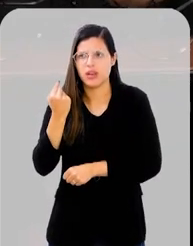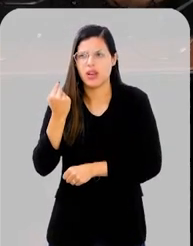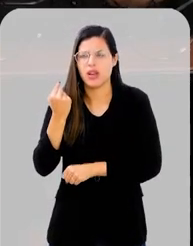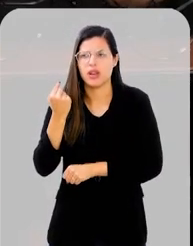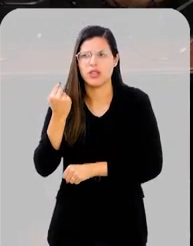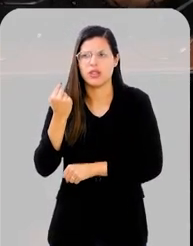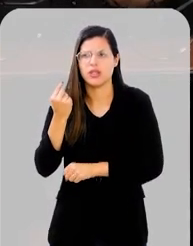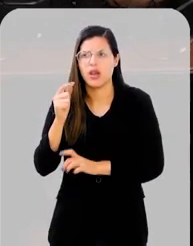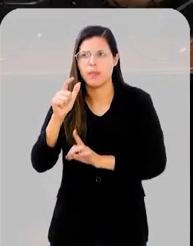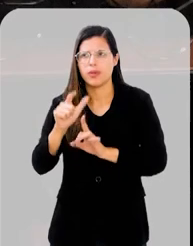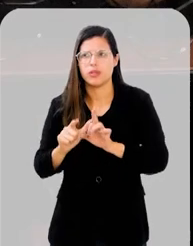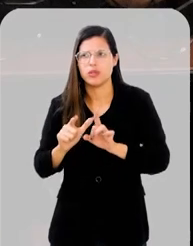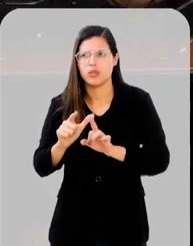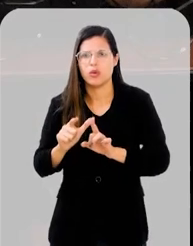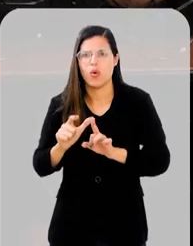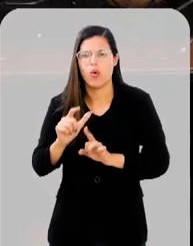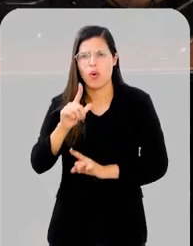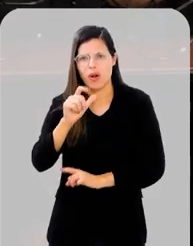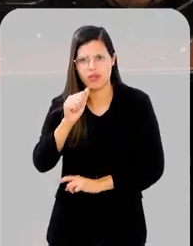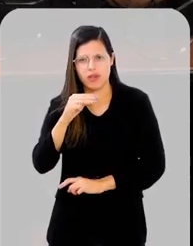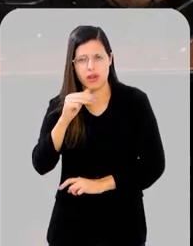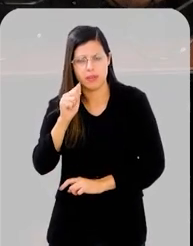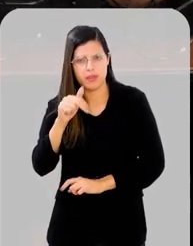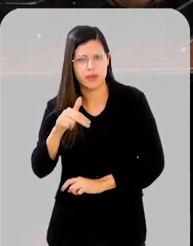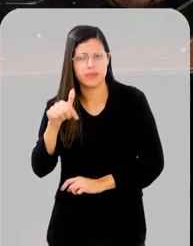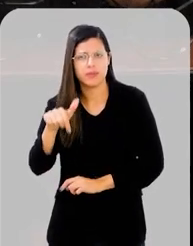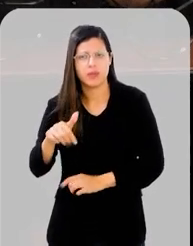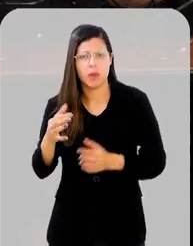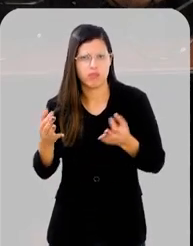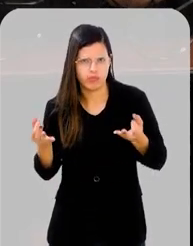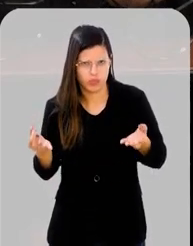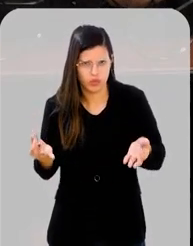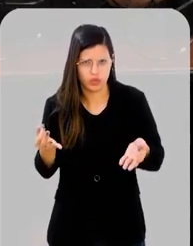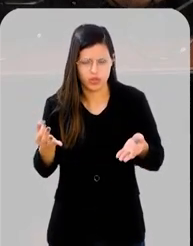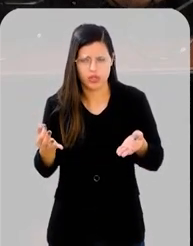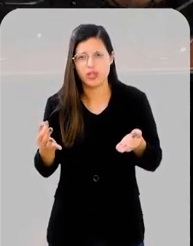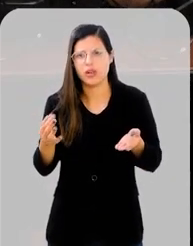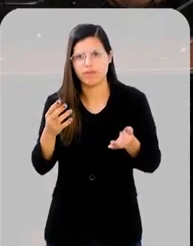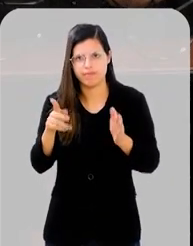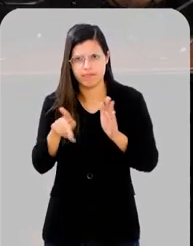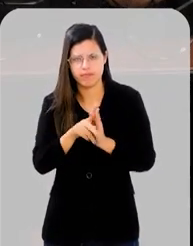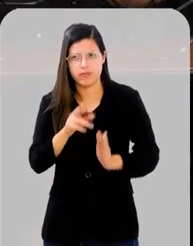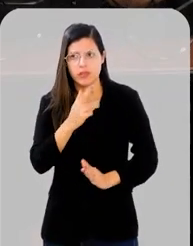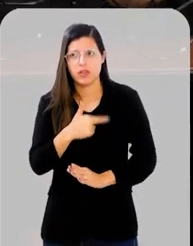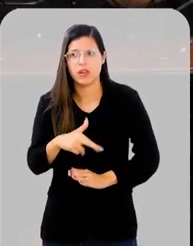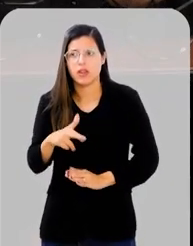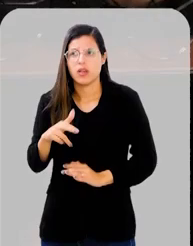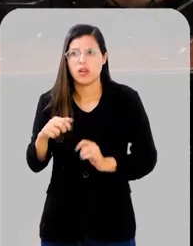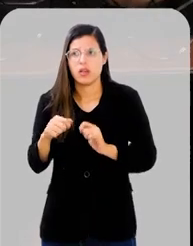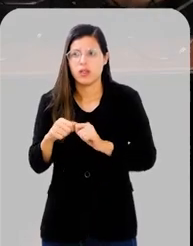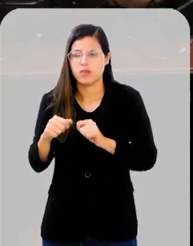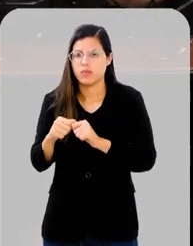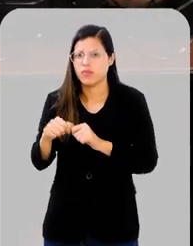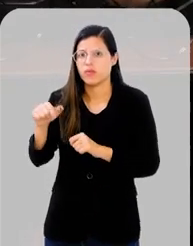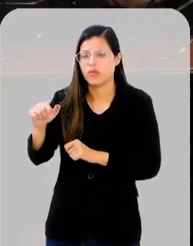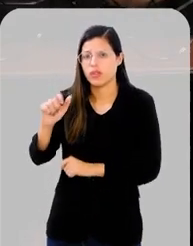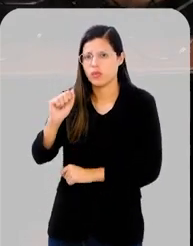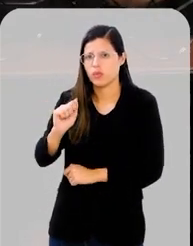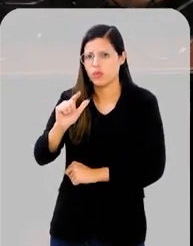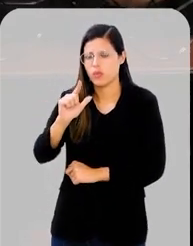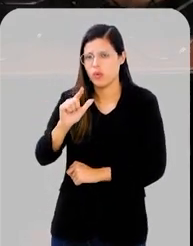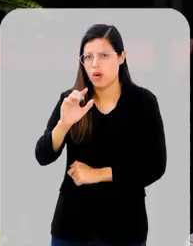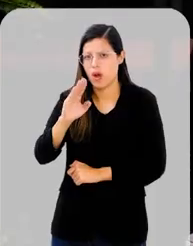o lama que é um budista e que foi quem implantou no Albert